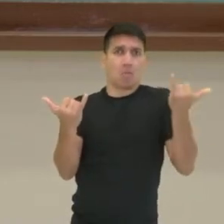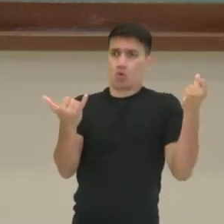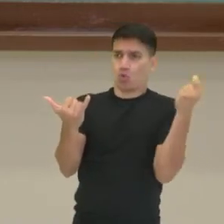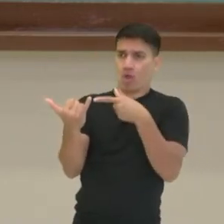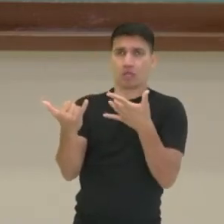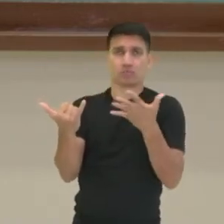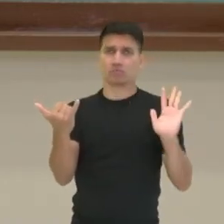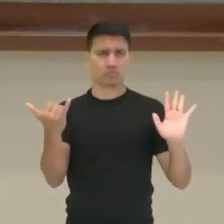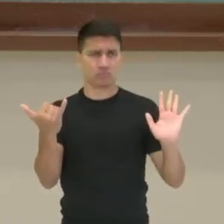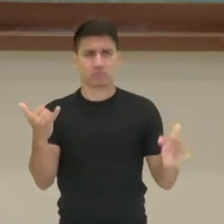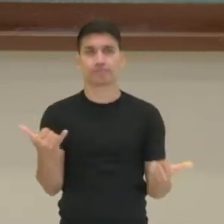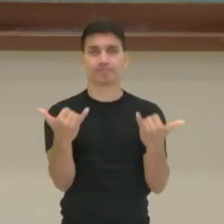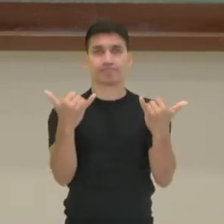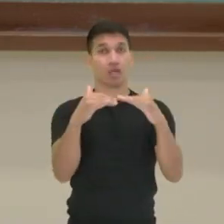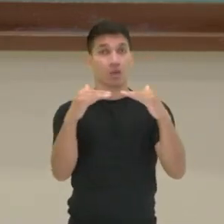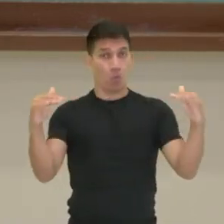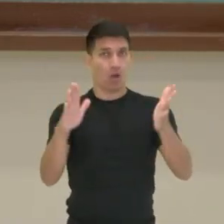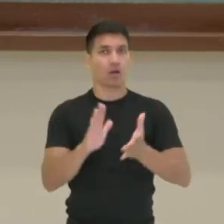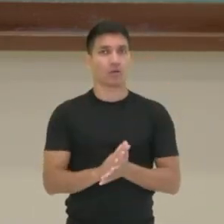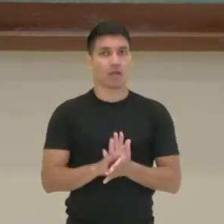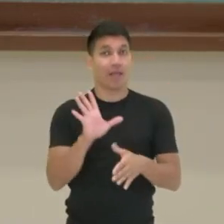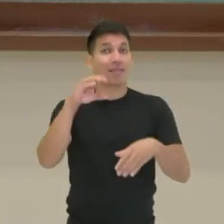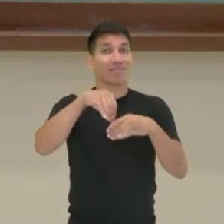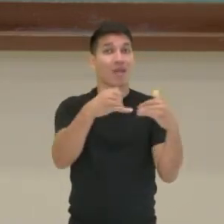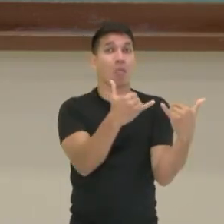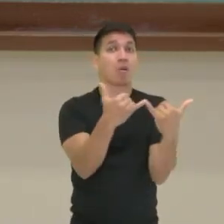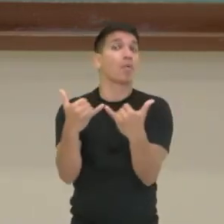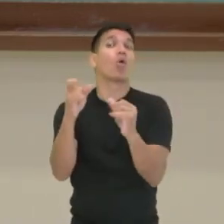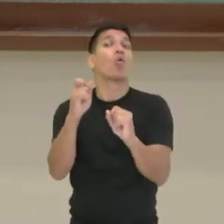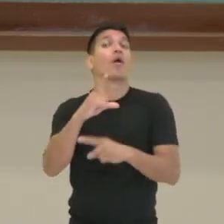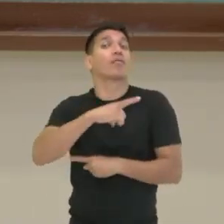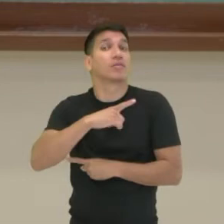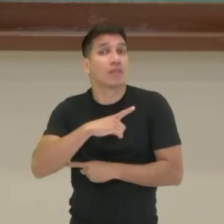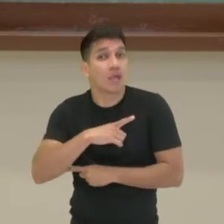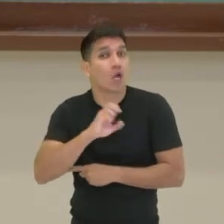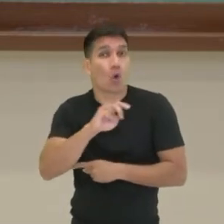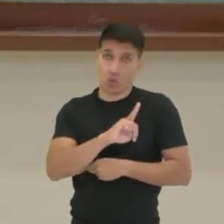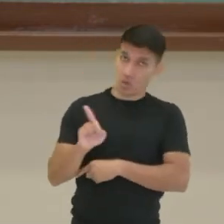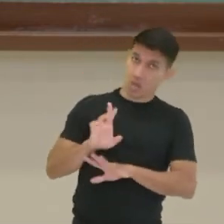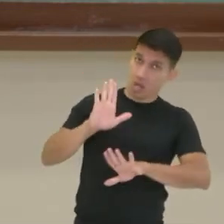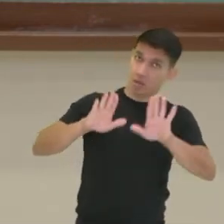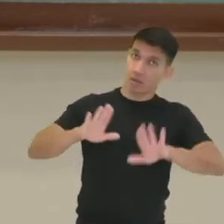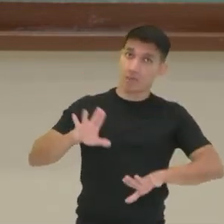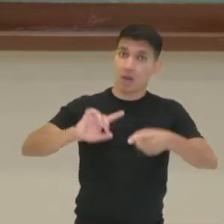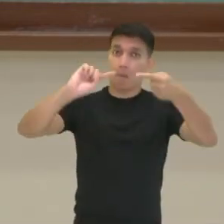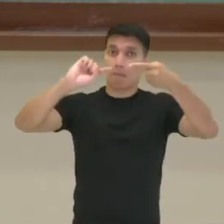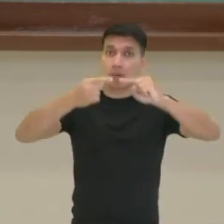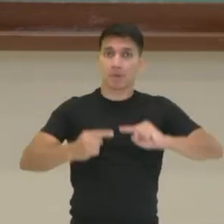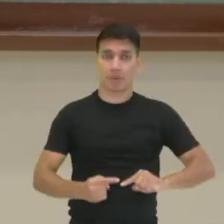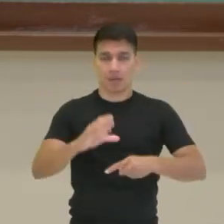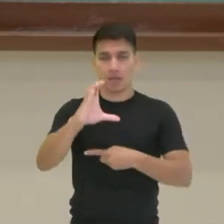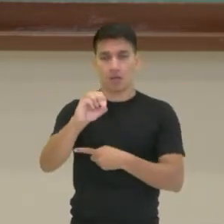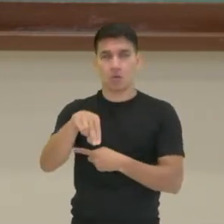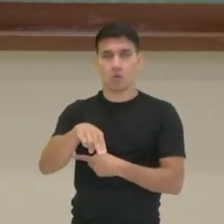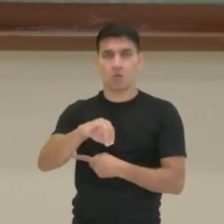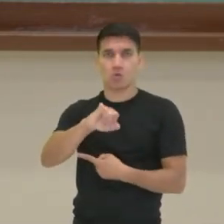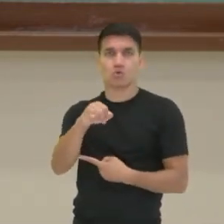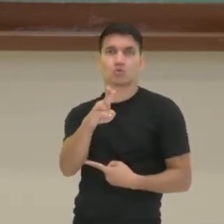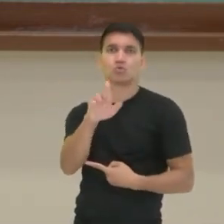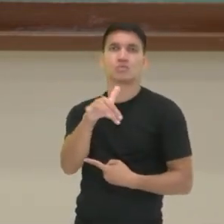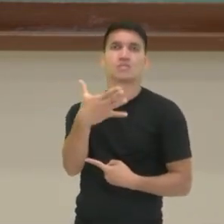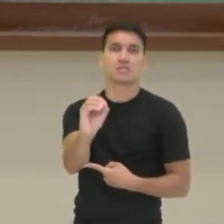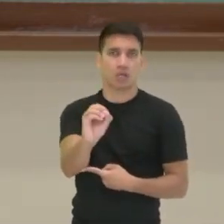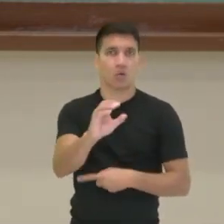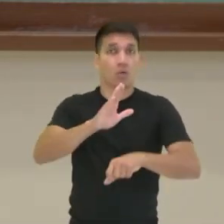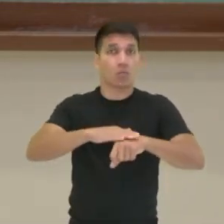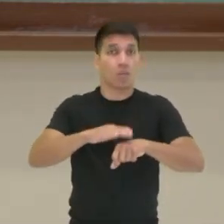vai dar o sentido para ela é a presença ou não da chamada conjunção. Quando a oração